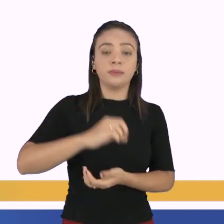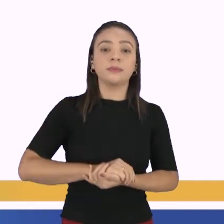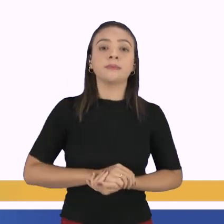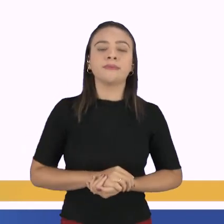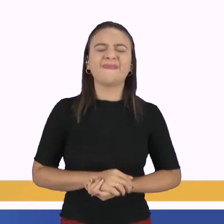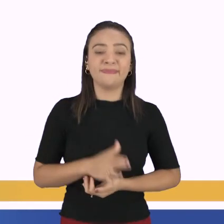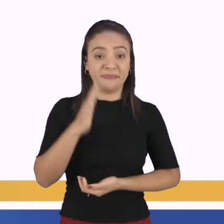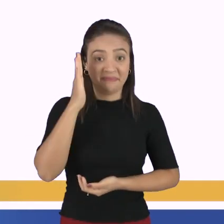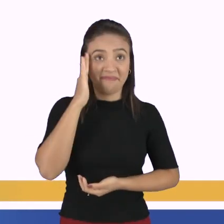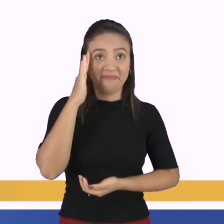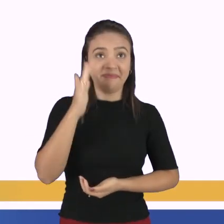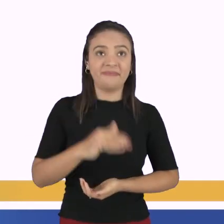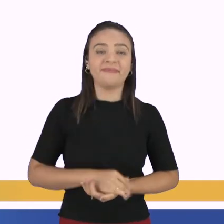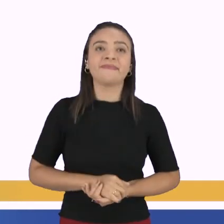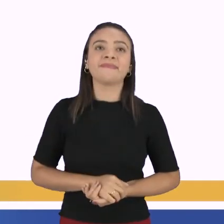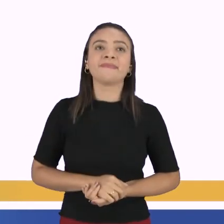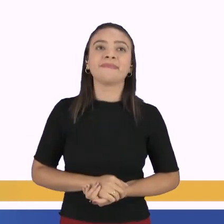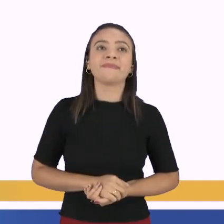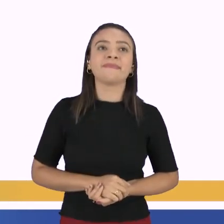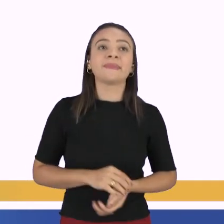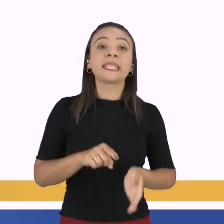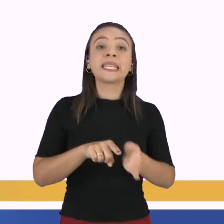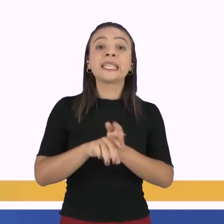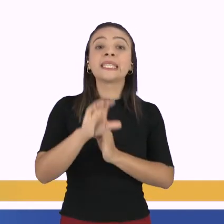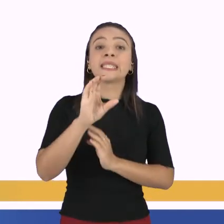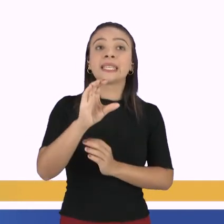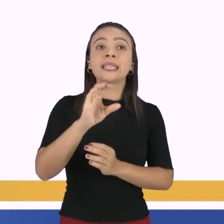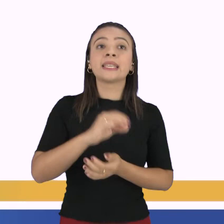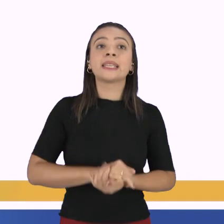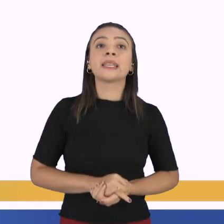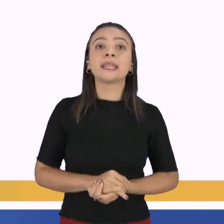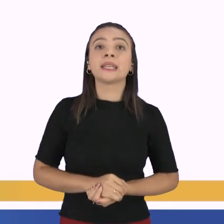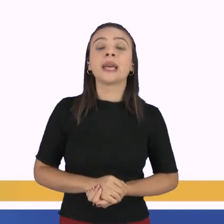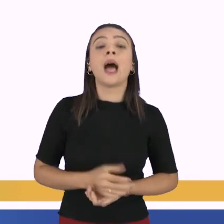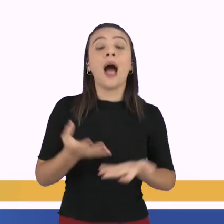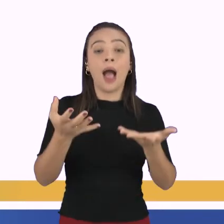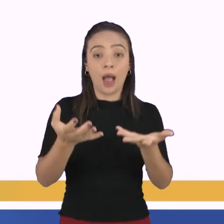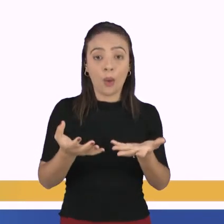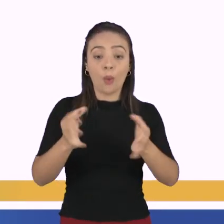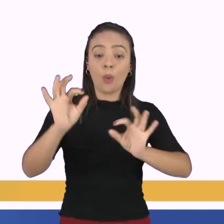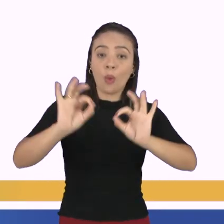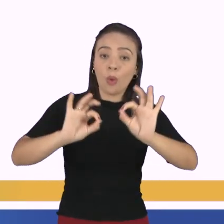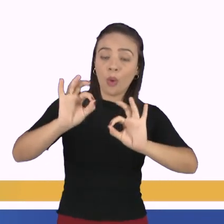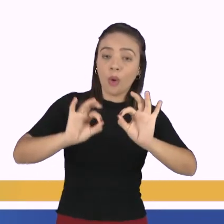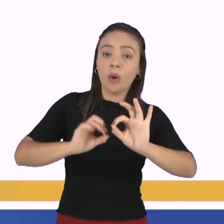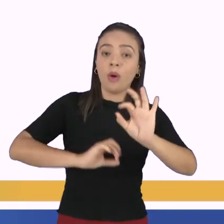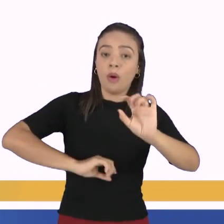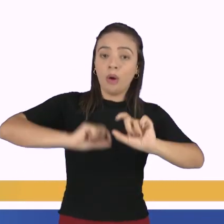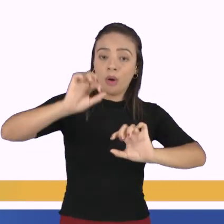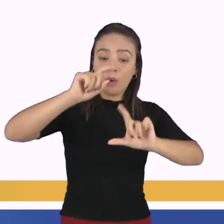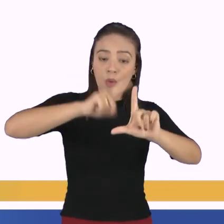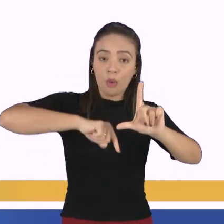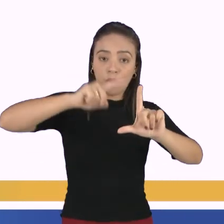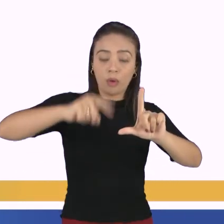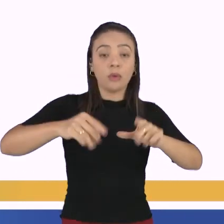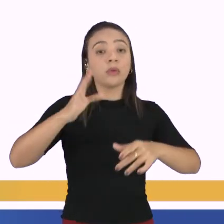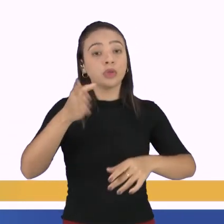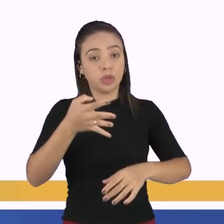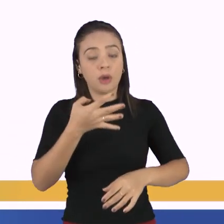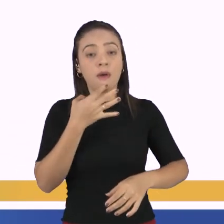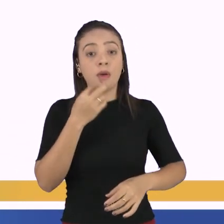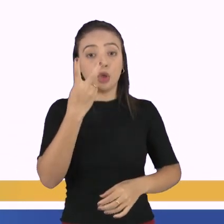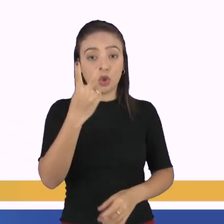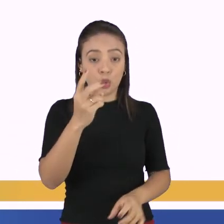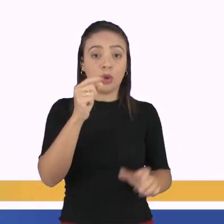19,50, certinho? Letra C. A gente quer construir o gráfico agora, né? A gente já conhece 2 pontos do